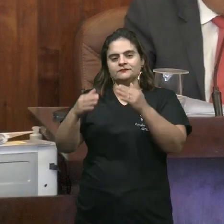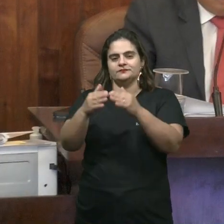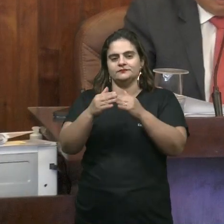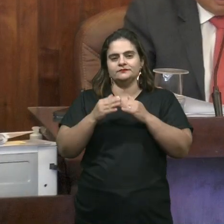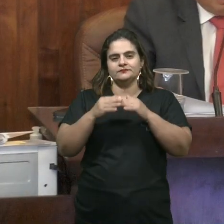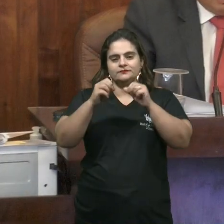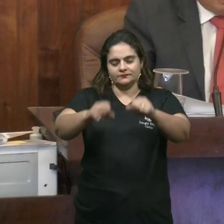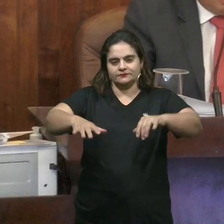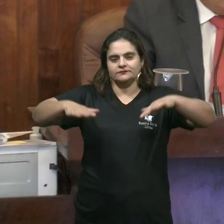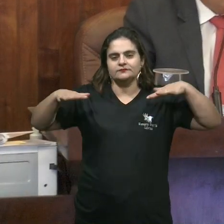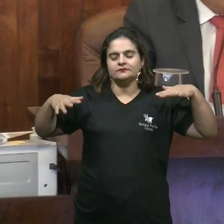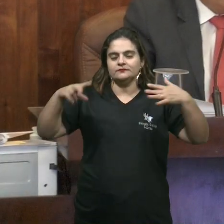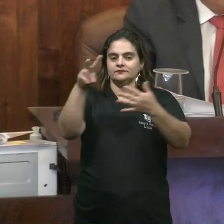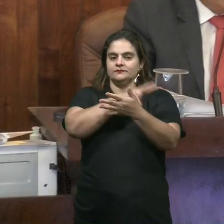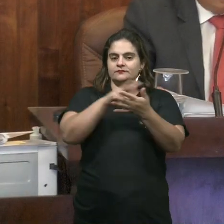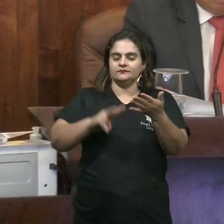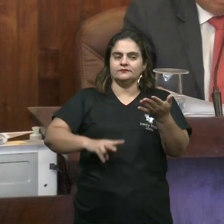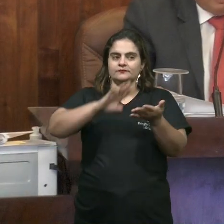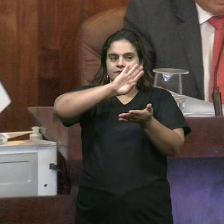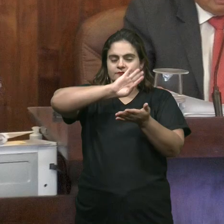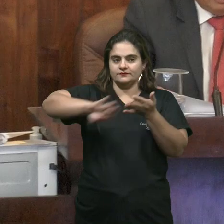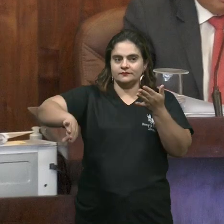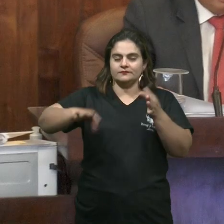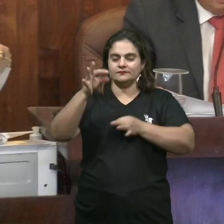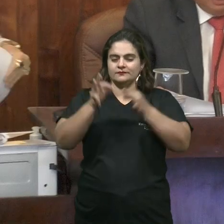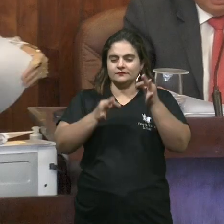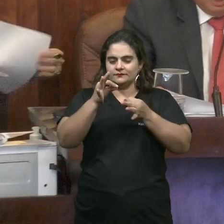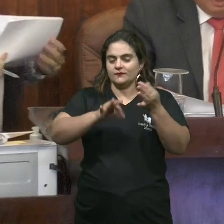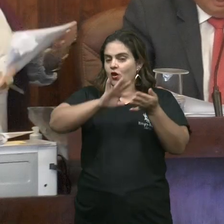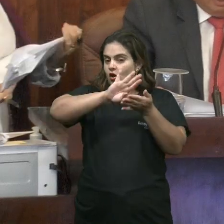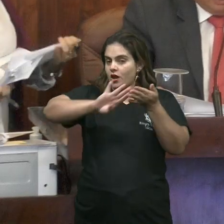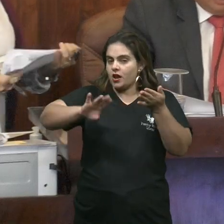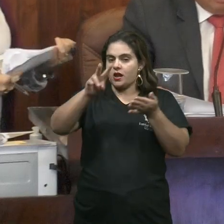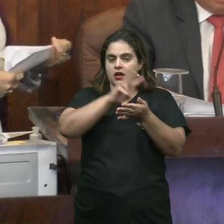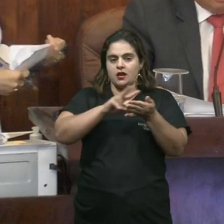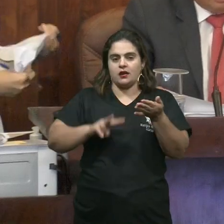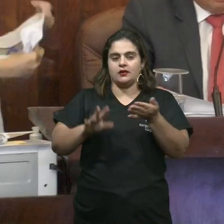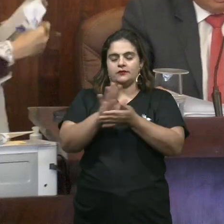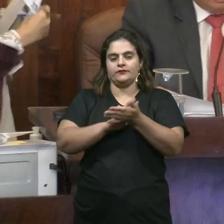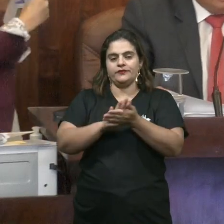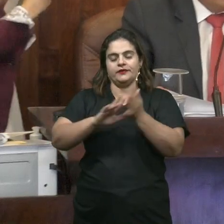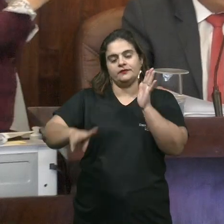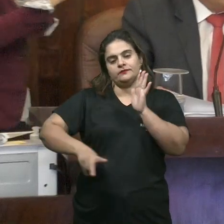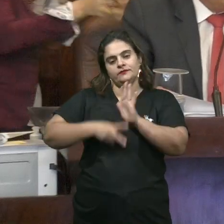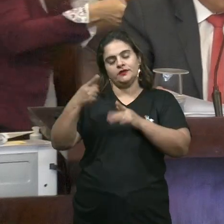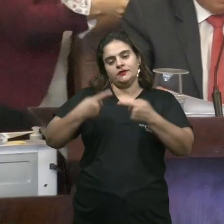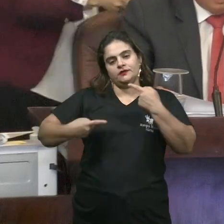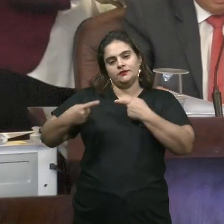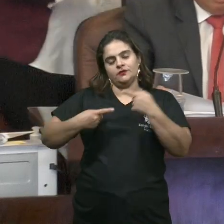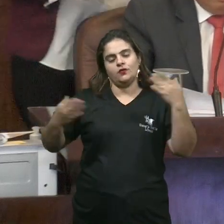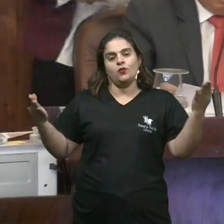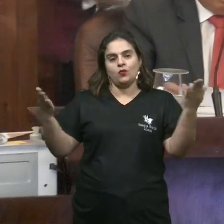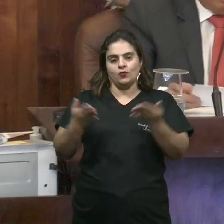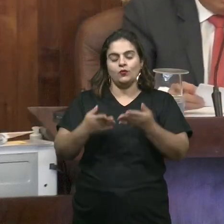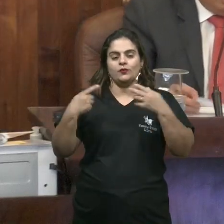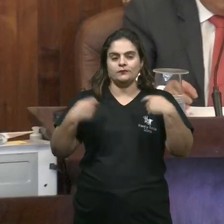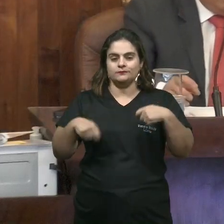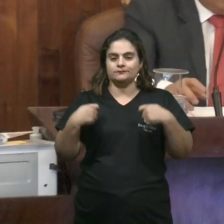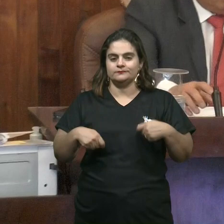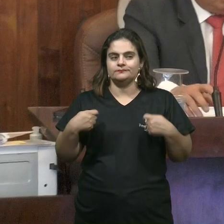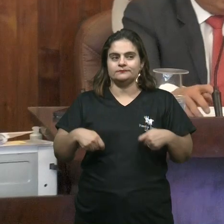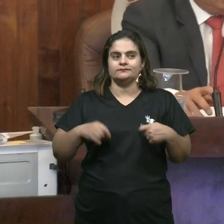ouvida do plenário à dispensa da leitura dos projetos, justificativos e pareceres, e que a segunda discussão seja realizada na mesma sessão devido,